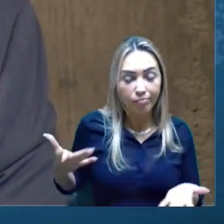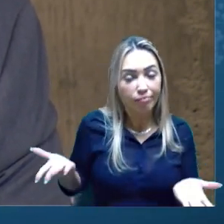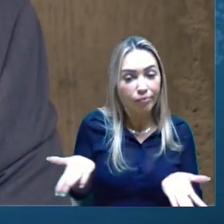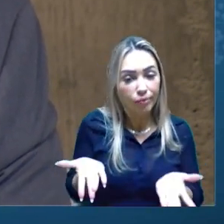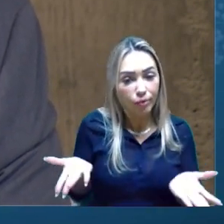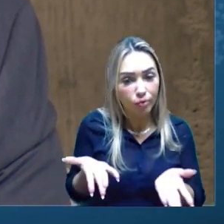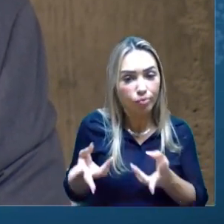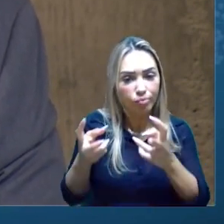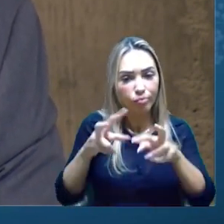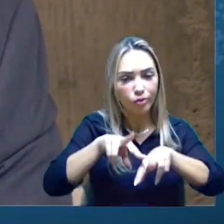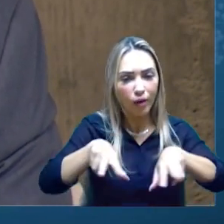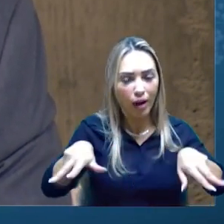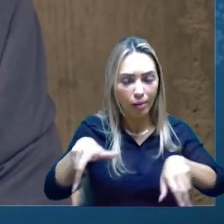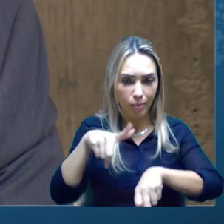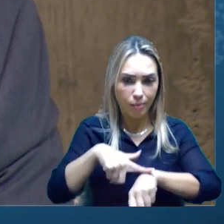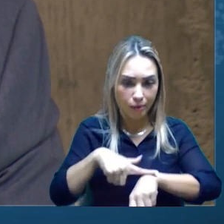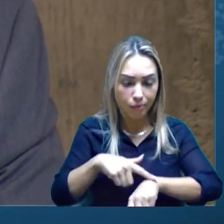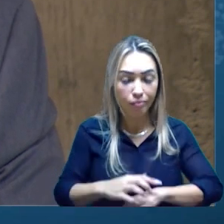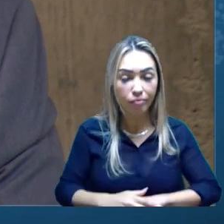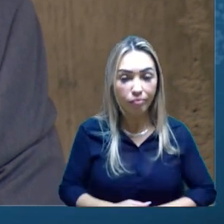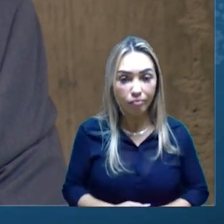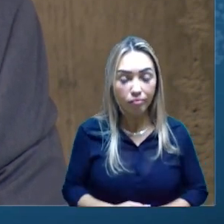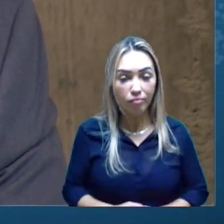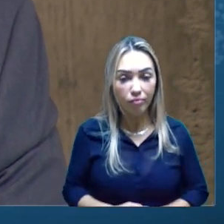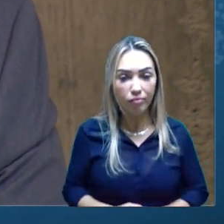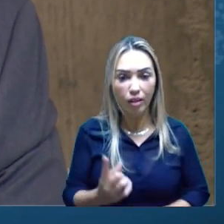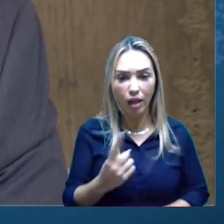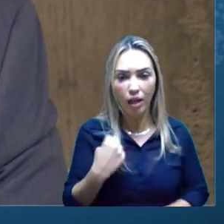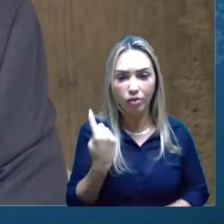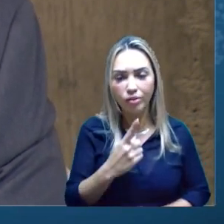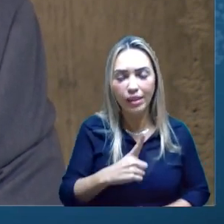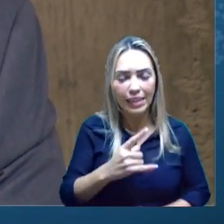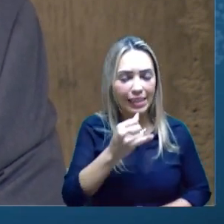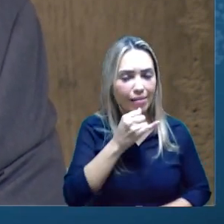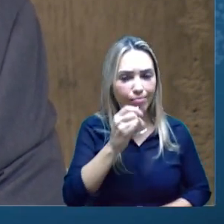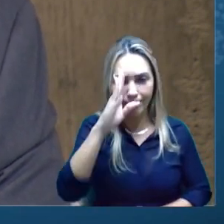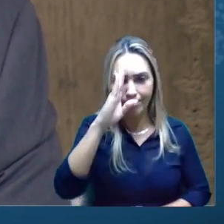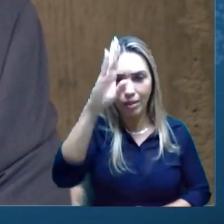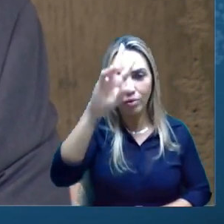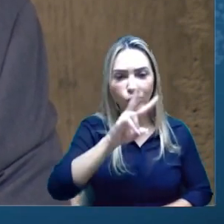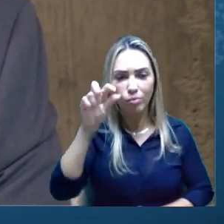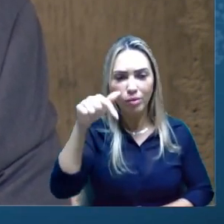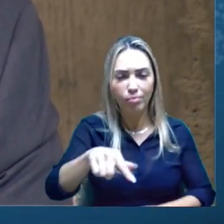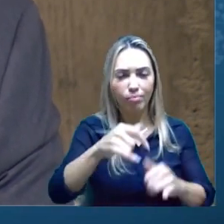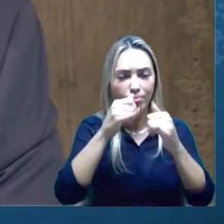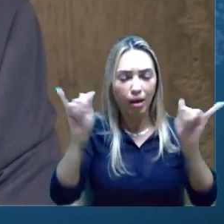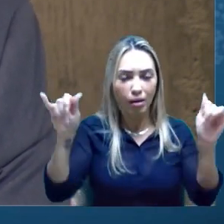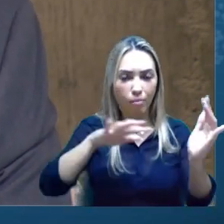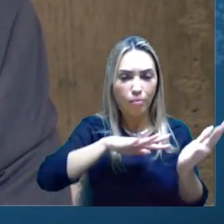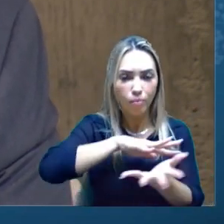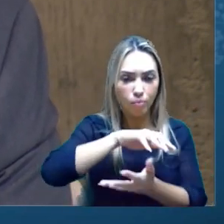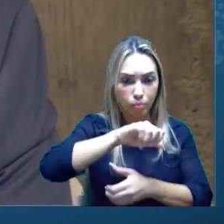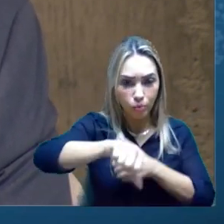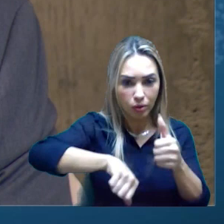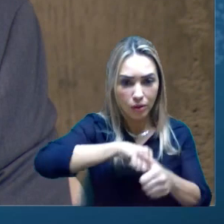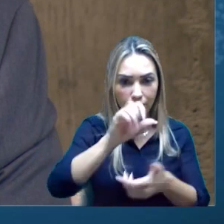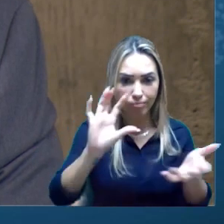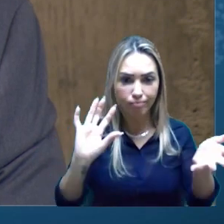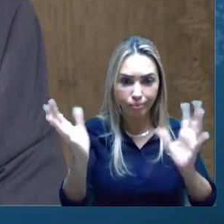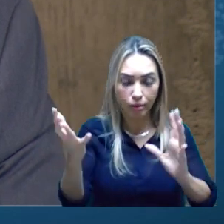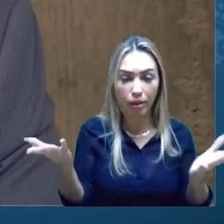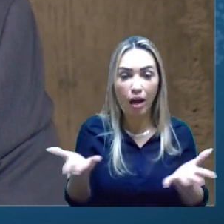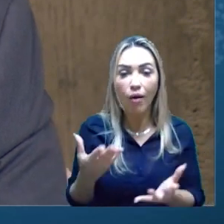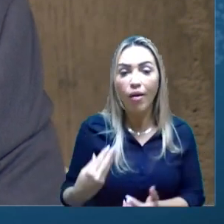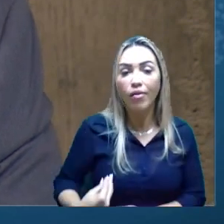diversas situações. A gente tem um exemplo clássico desse impacto das mudanças climáticas. Esse ano nós estamos vivendo